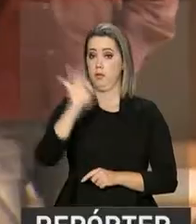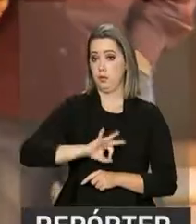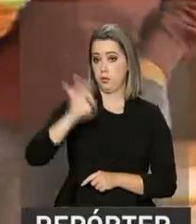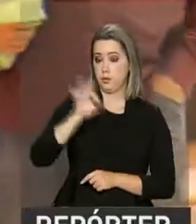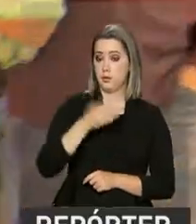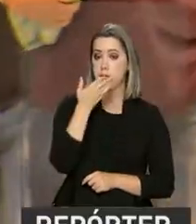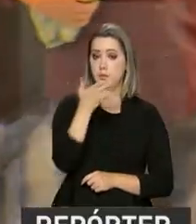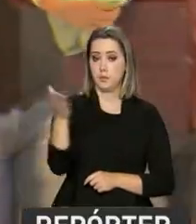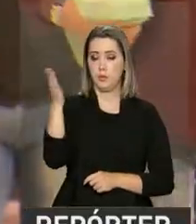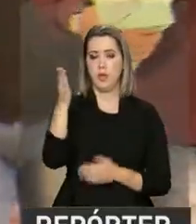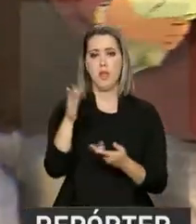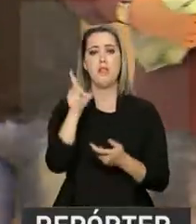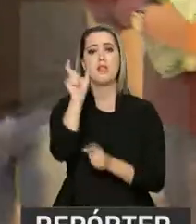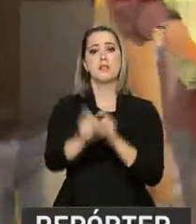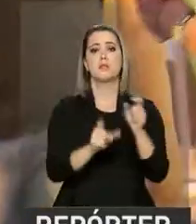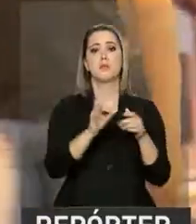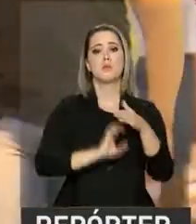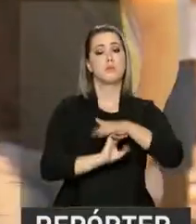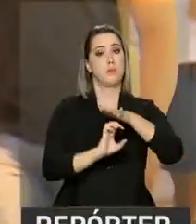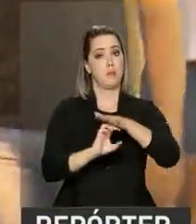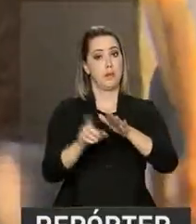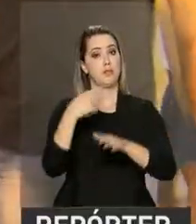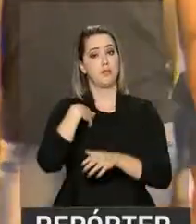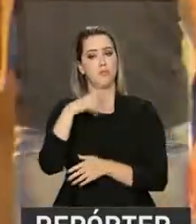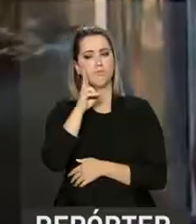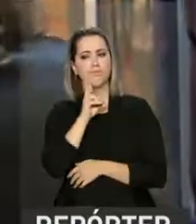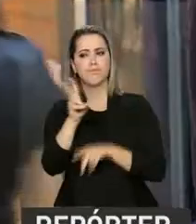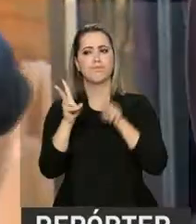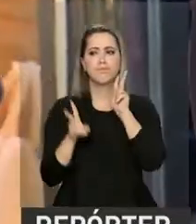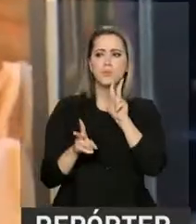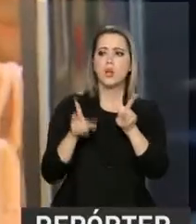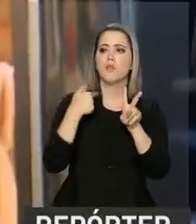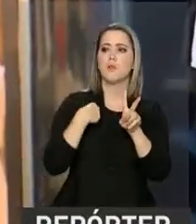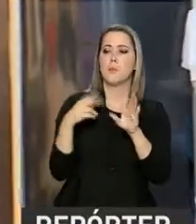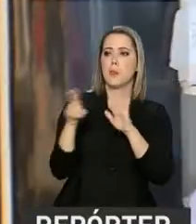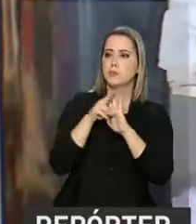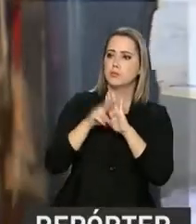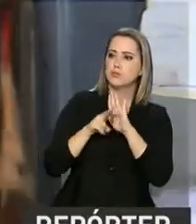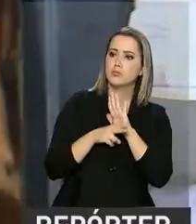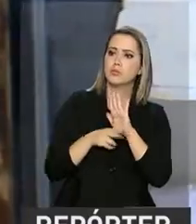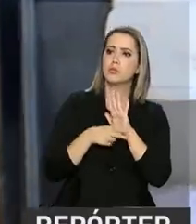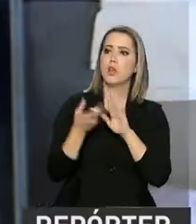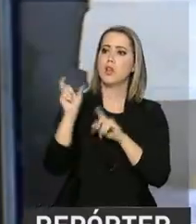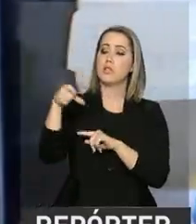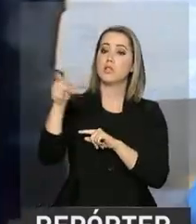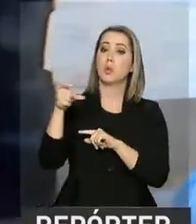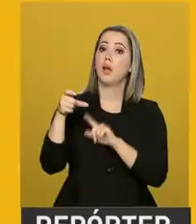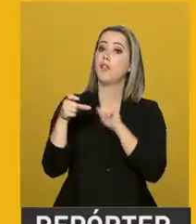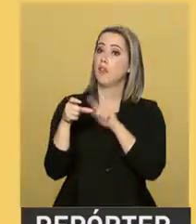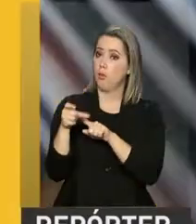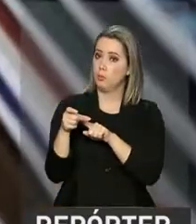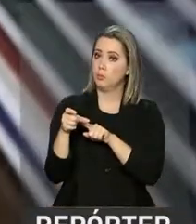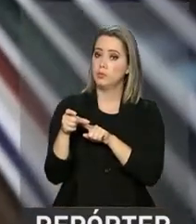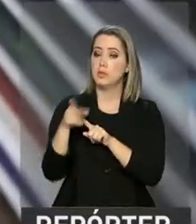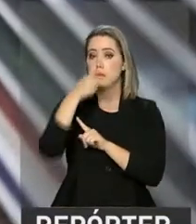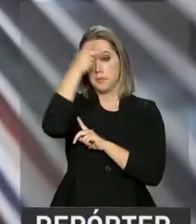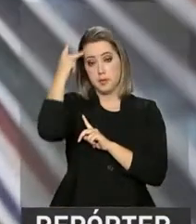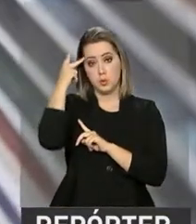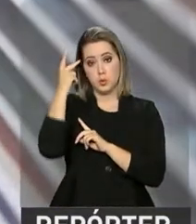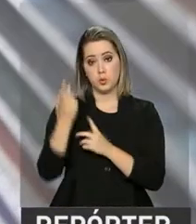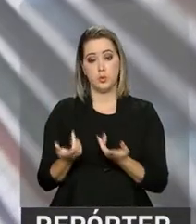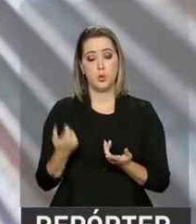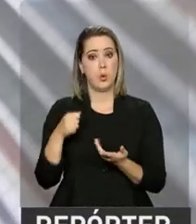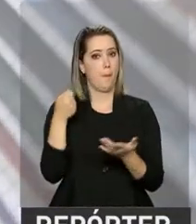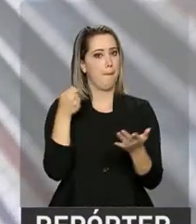2,8%. Os lojistas estão de olho em medidas tomadas pelo governo, como as mudanças nas regras do cartão de crédito. Se o consumidor